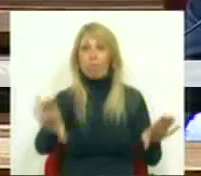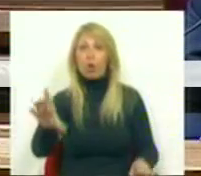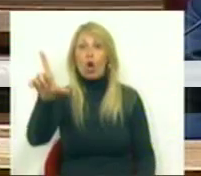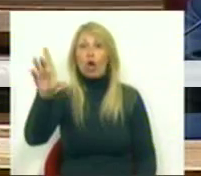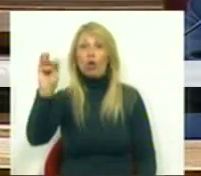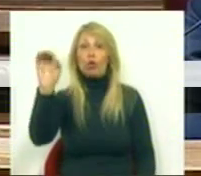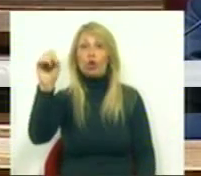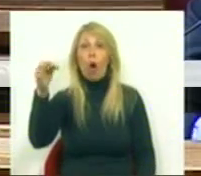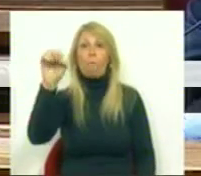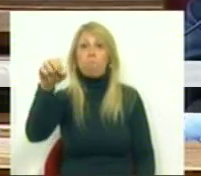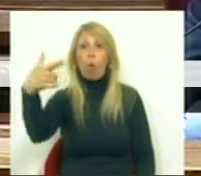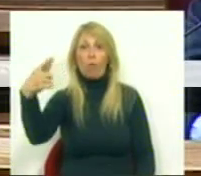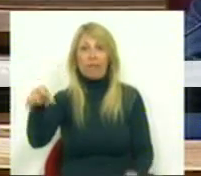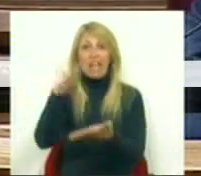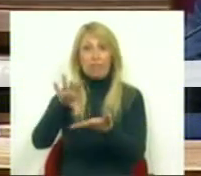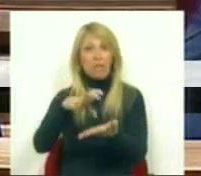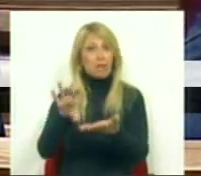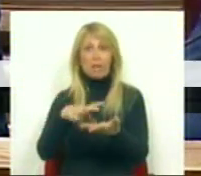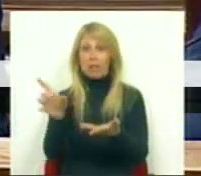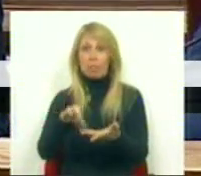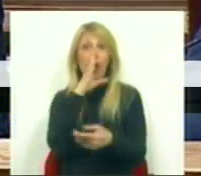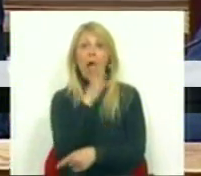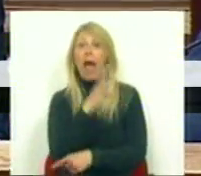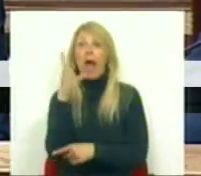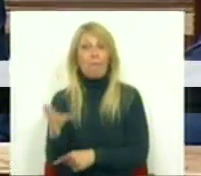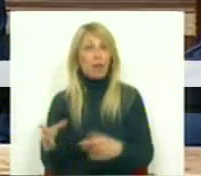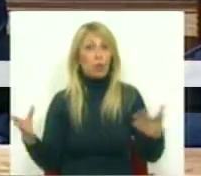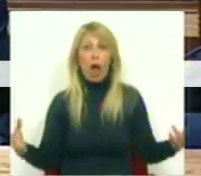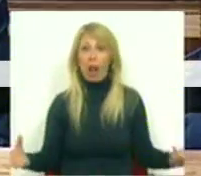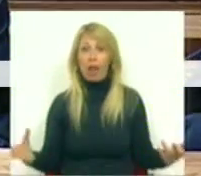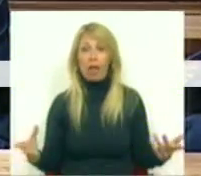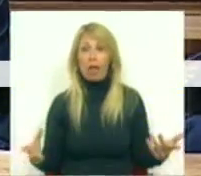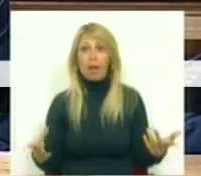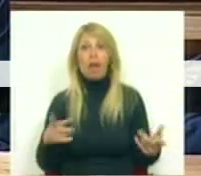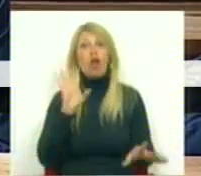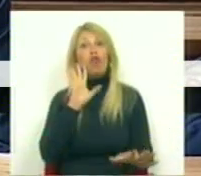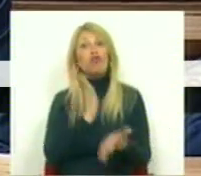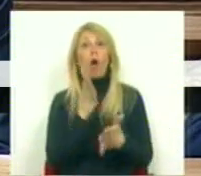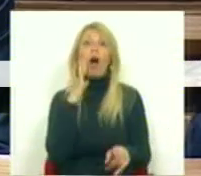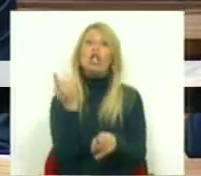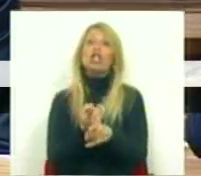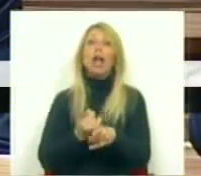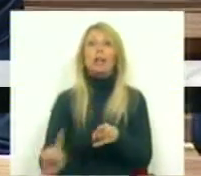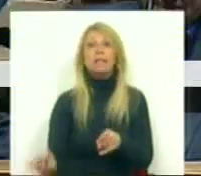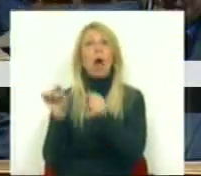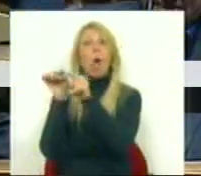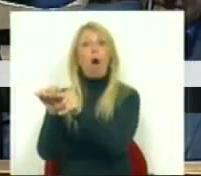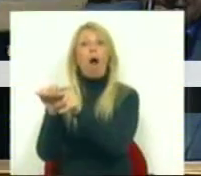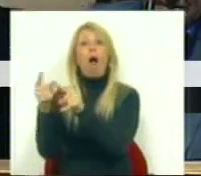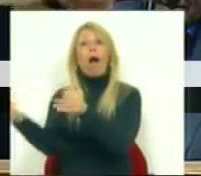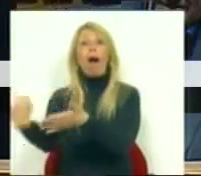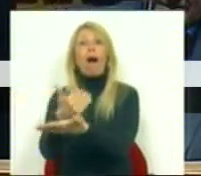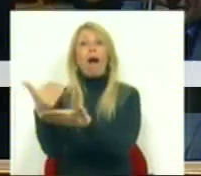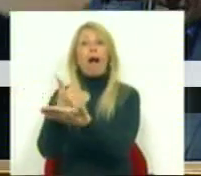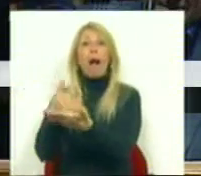do contrato, exceto a portagem cobrada e arrecadada pela Lusoponte na ponte 25 de Abril durante o